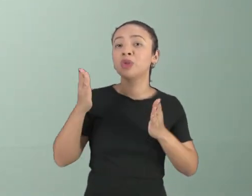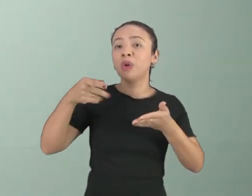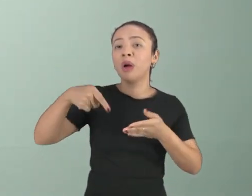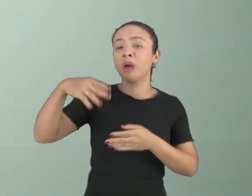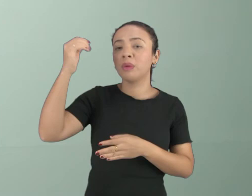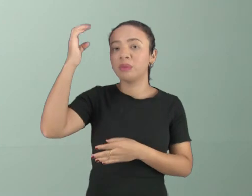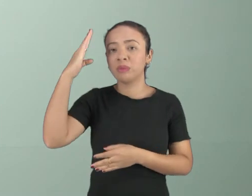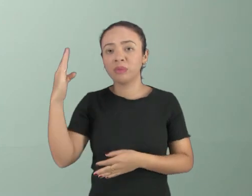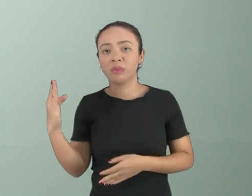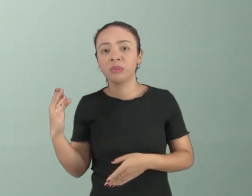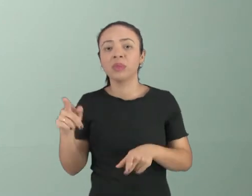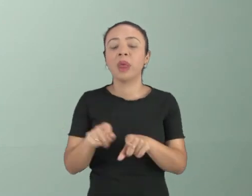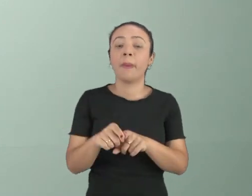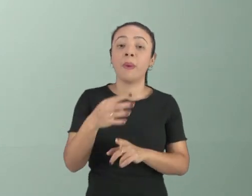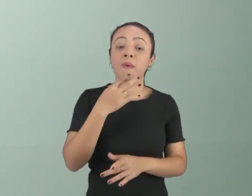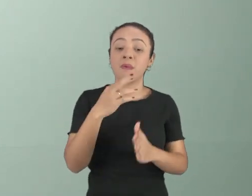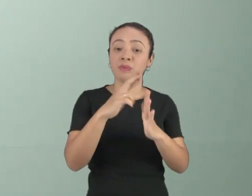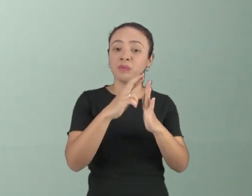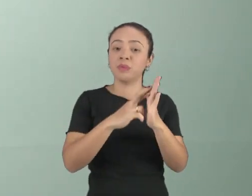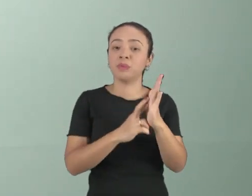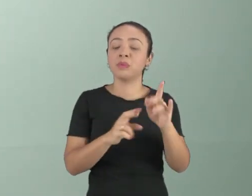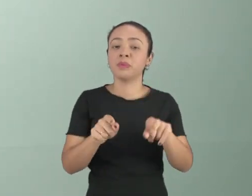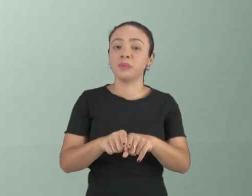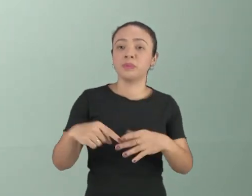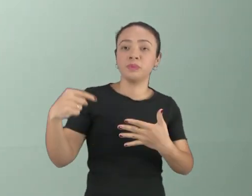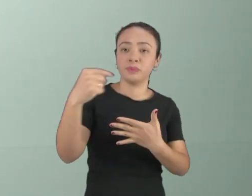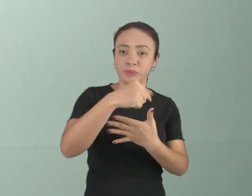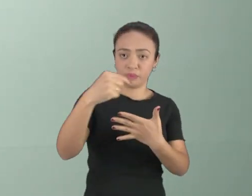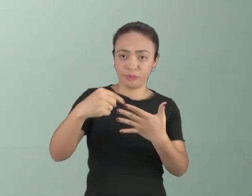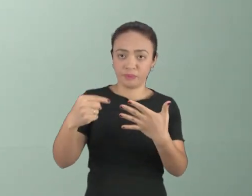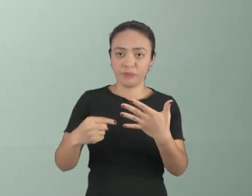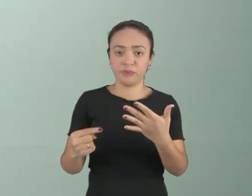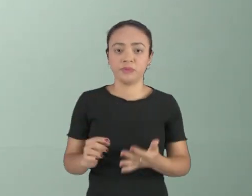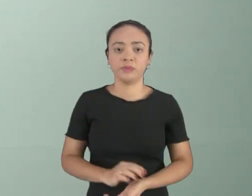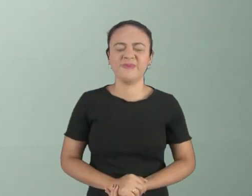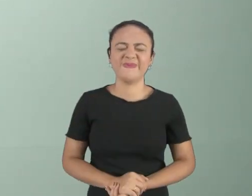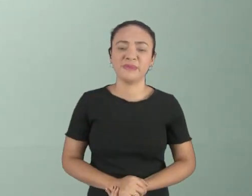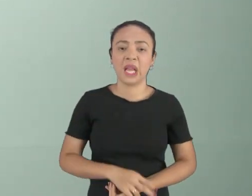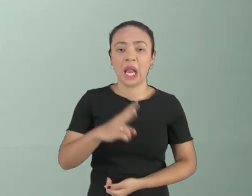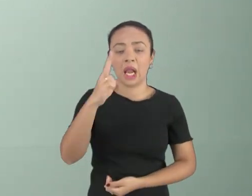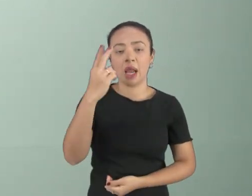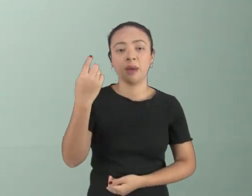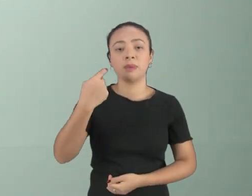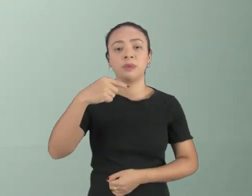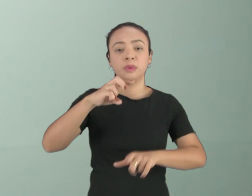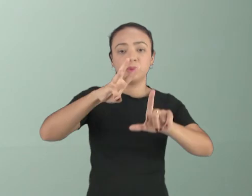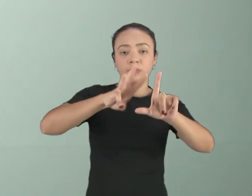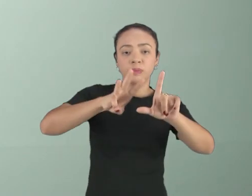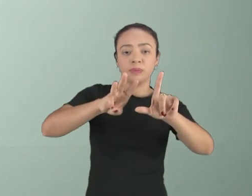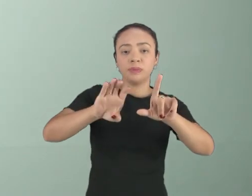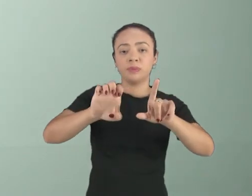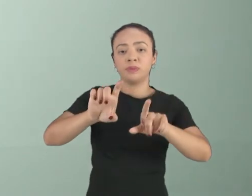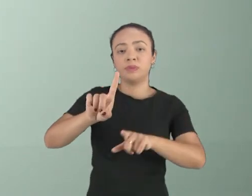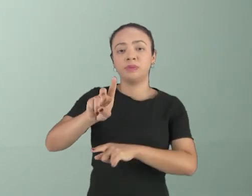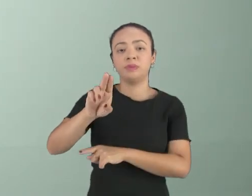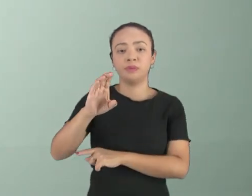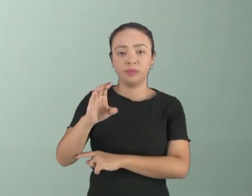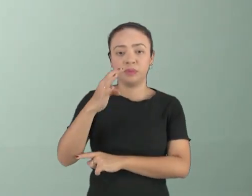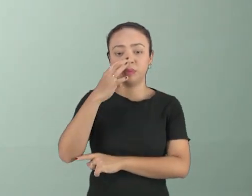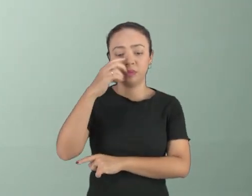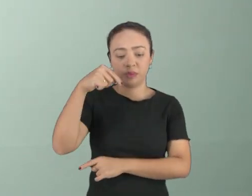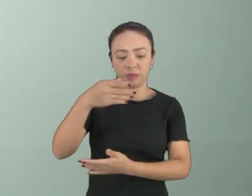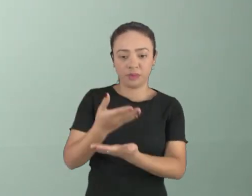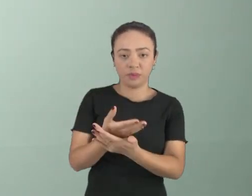aqui no Brasil. Conhecemos algumas regras básicas e seus fundamentos, tá? Bom, não esqueçam de acessar a plataforma Eduque